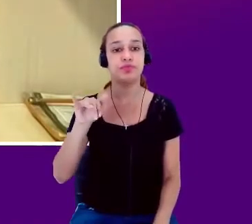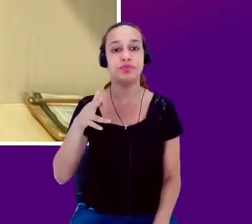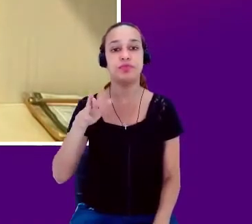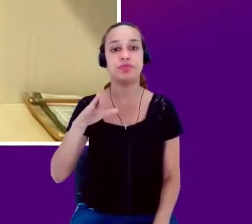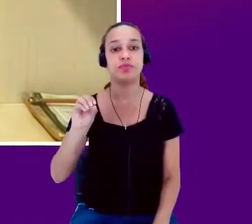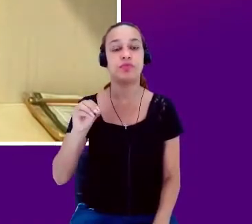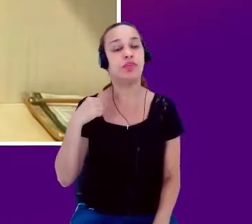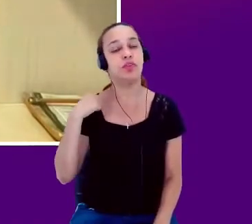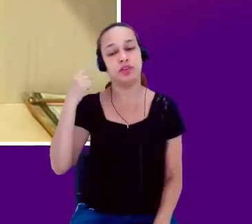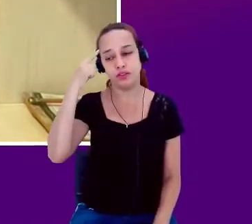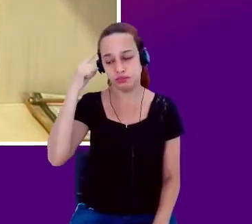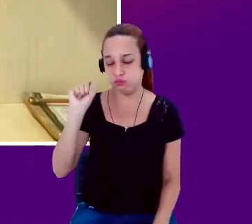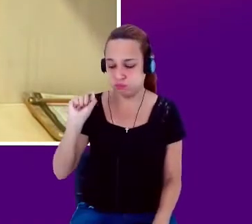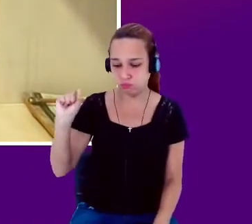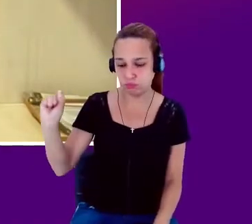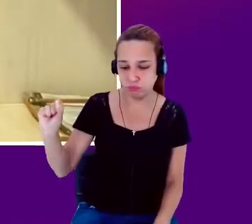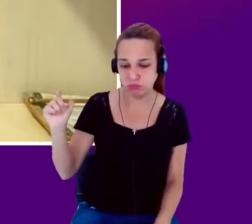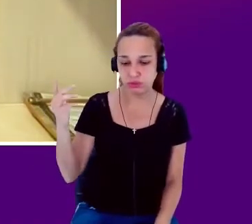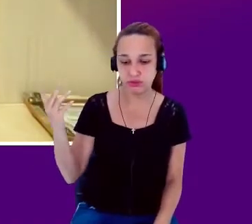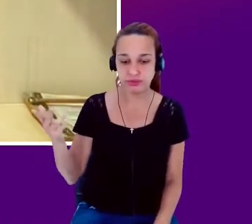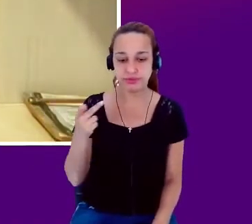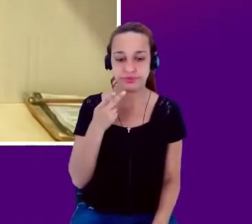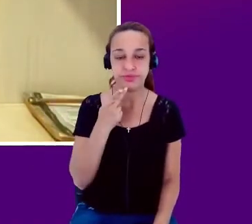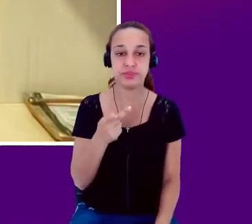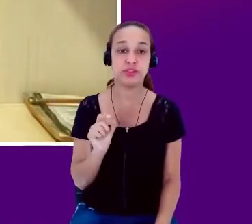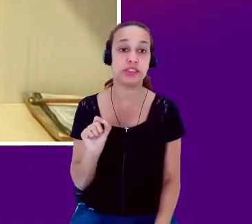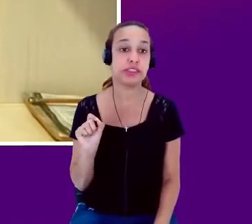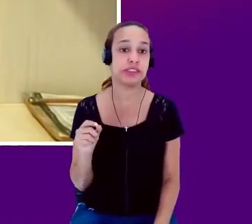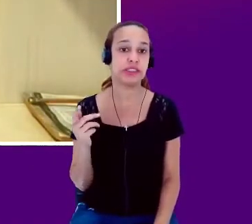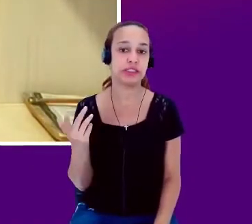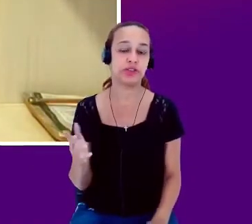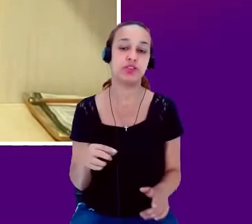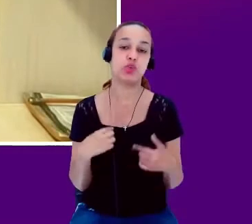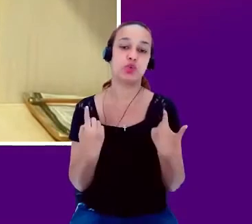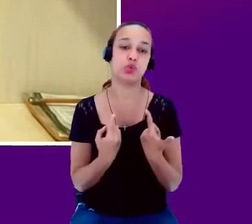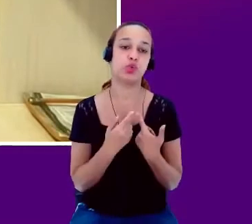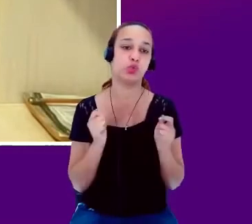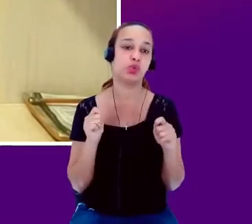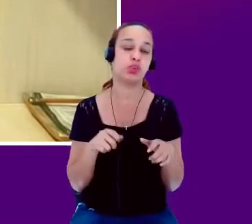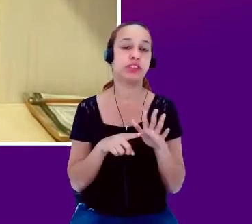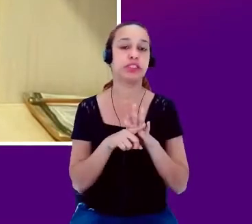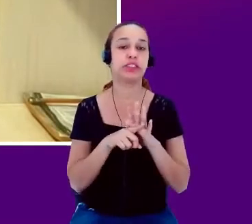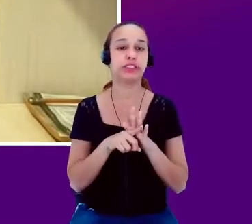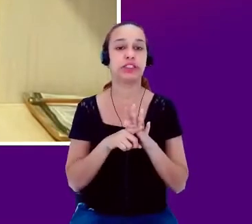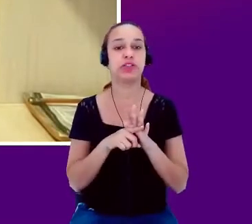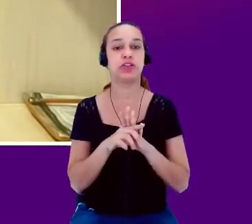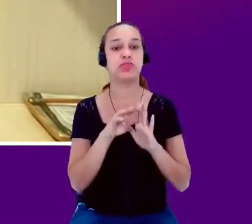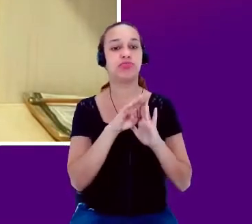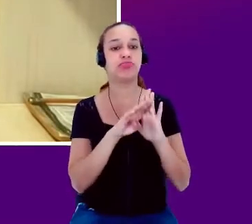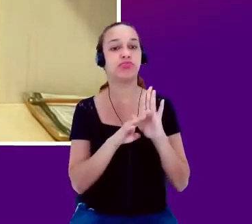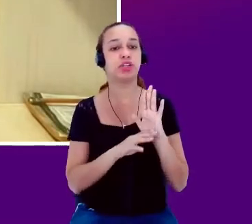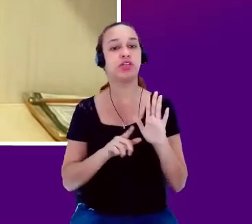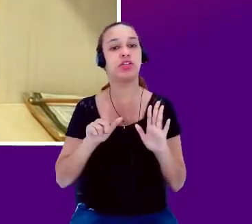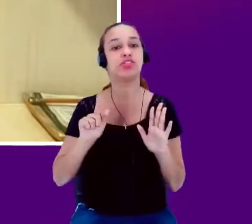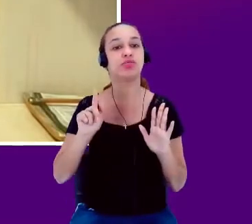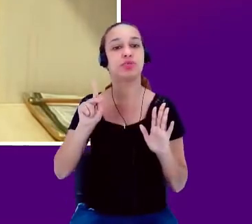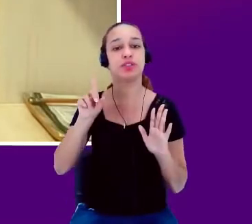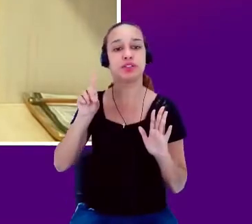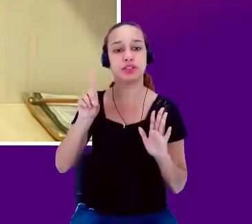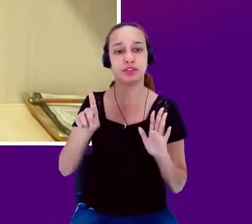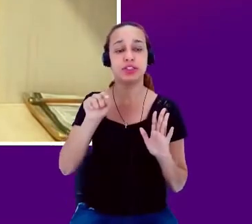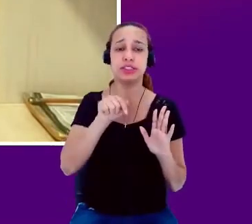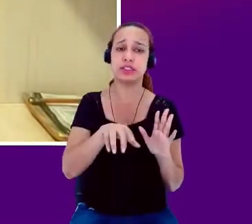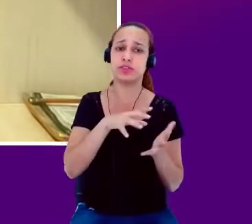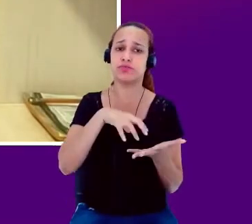assim, fazendo eco um pouquinho a fala do ministro Cueva, que para que possamos analisar as especificidades da LGPD nesse setor, é